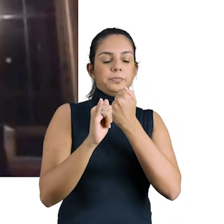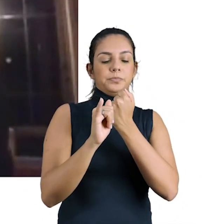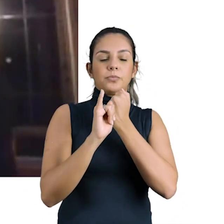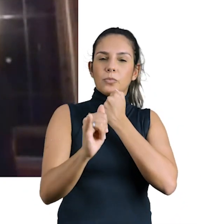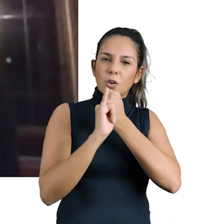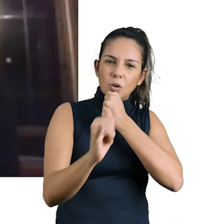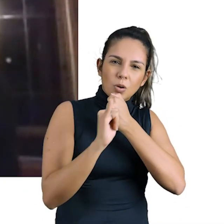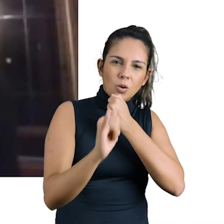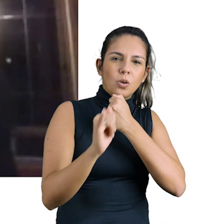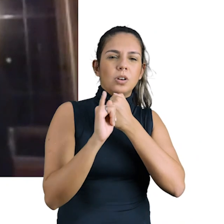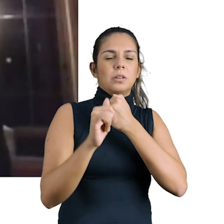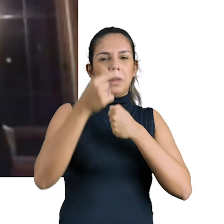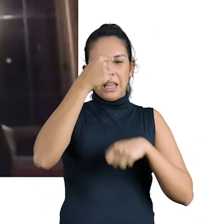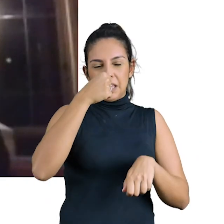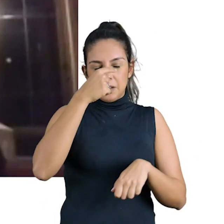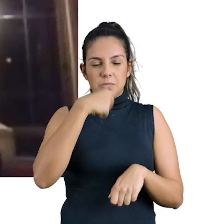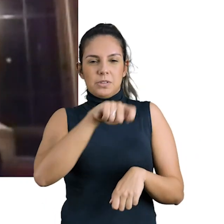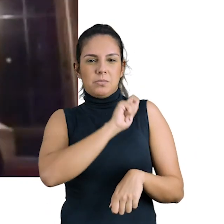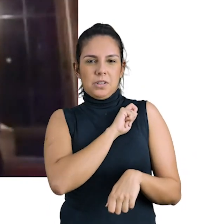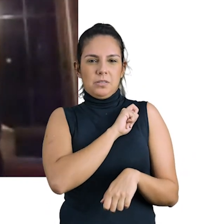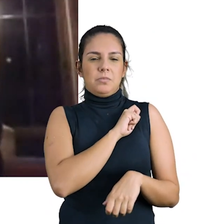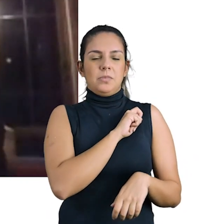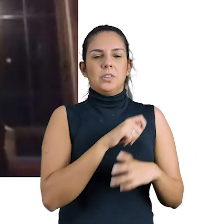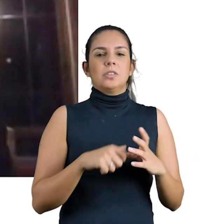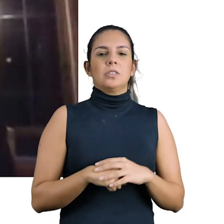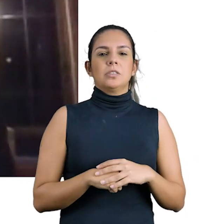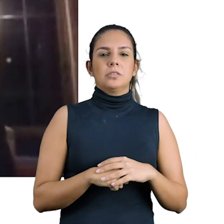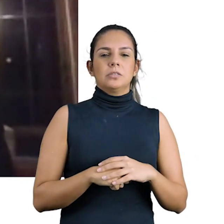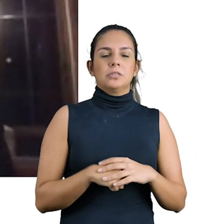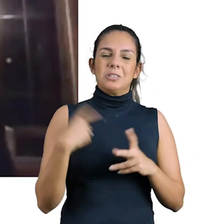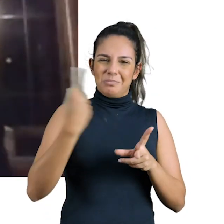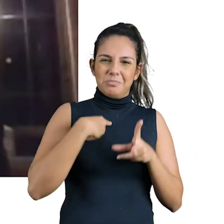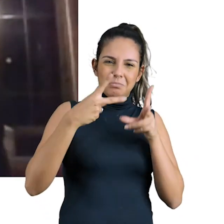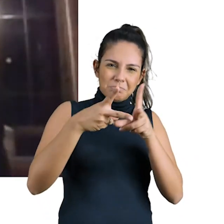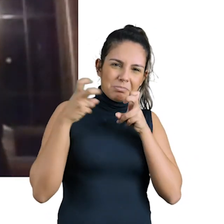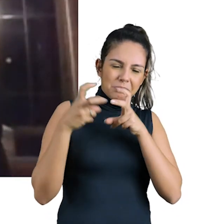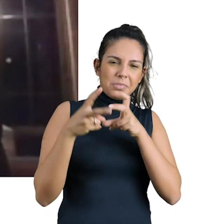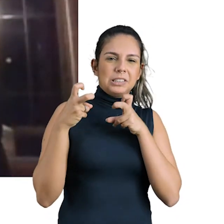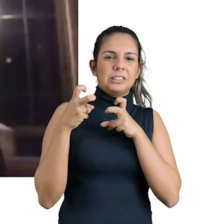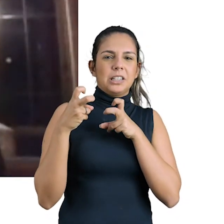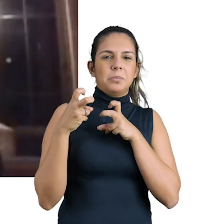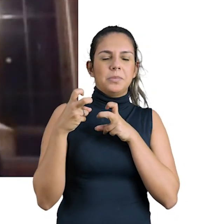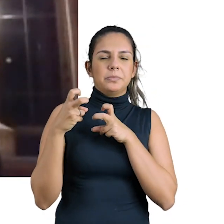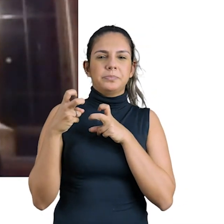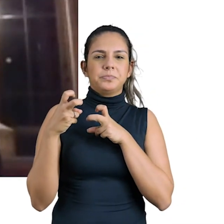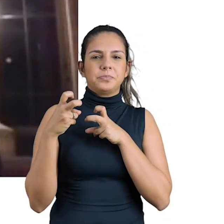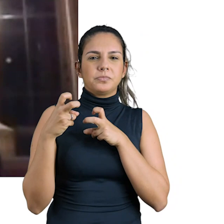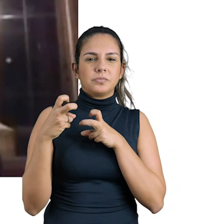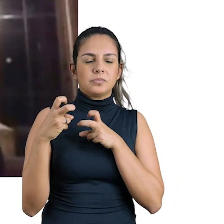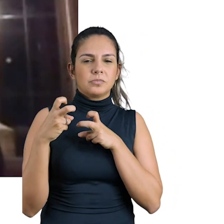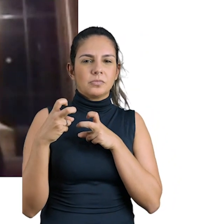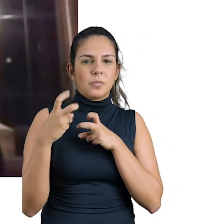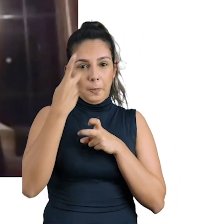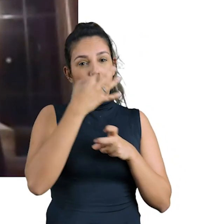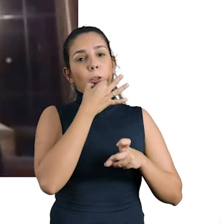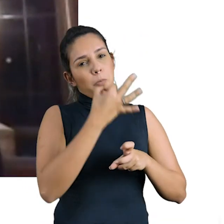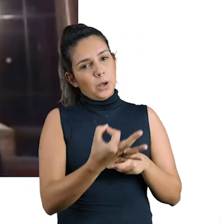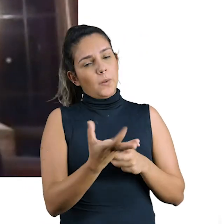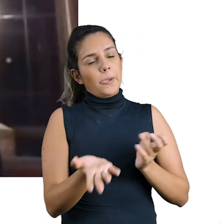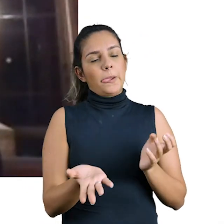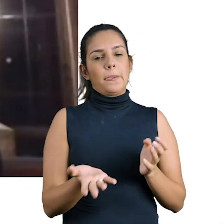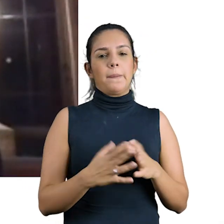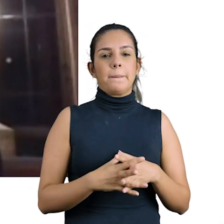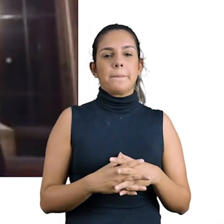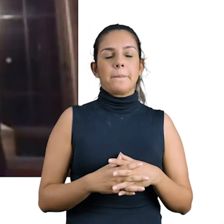gripe espanhola, mas existe pouco. A gente percebe, talvez, estou aqui arriscando uma hipótese que a gente ainda